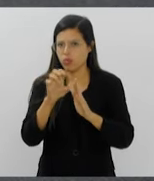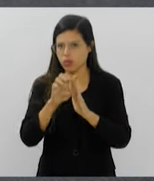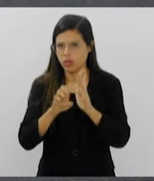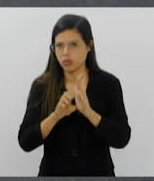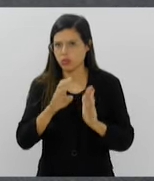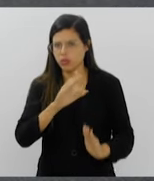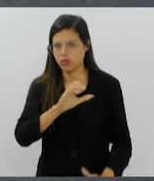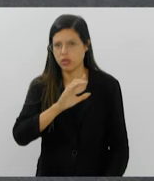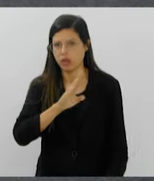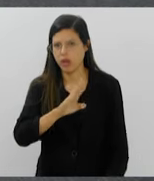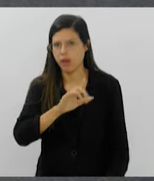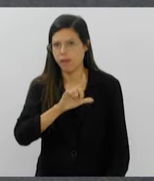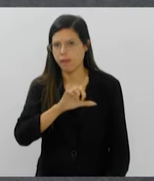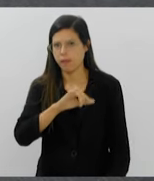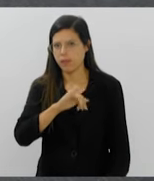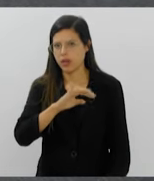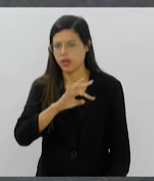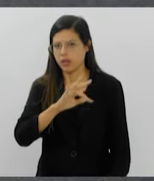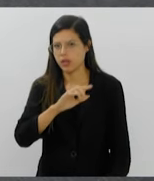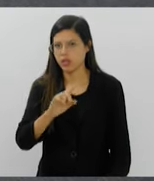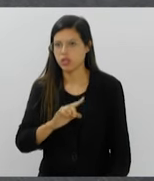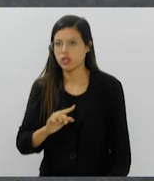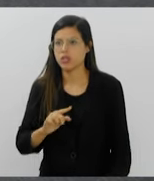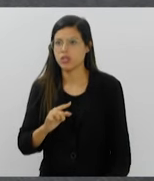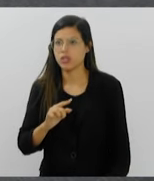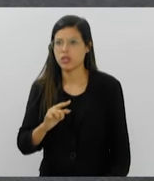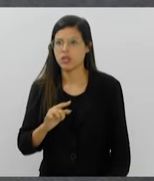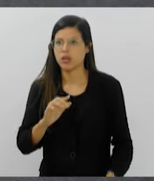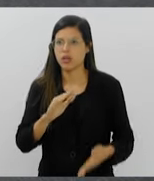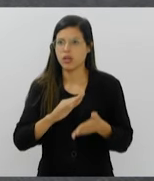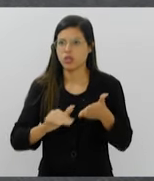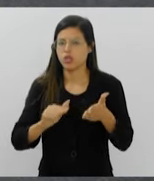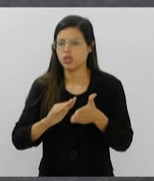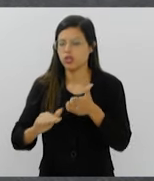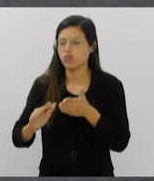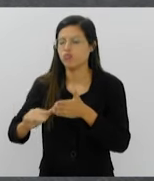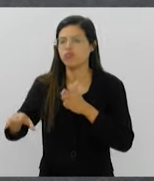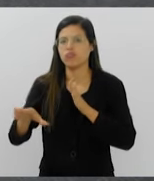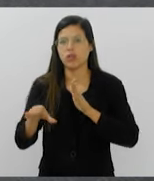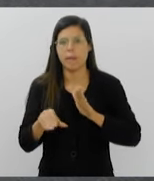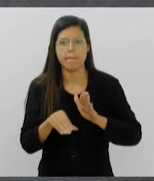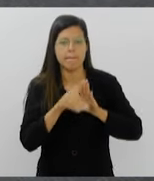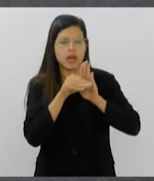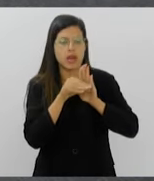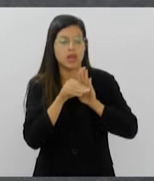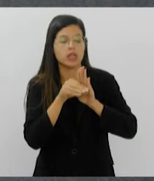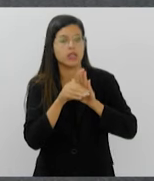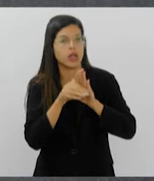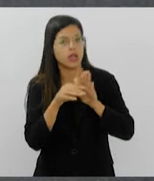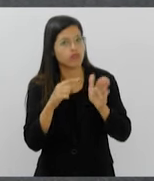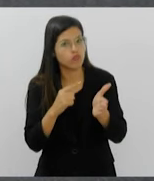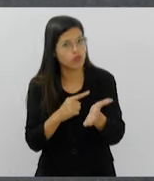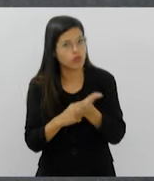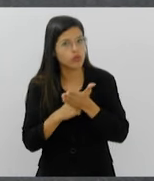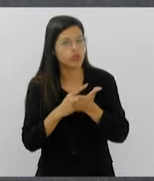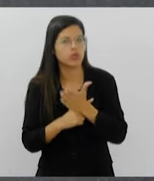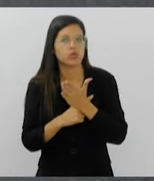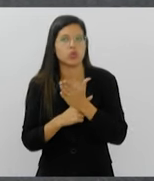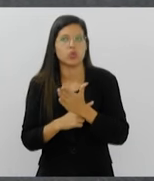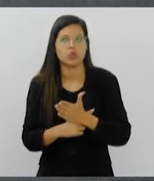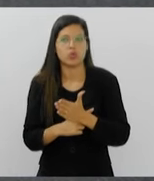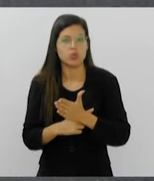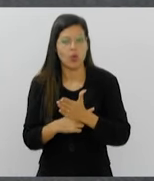o deputado Luiz Paulo teve um gesto nobre de retirar algumas emendas e nos fortalecer, o que ensejou